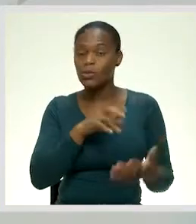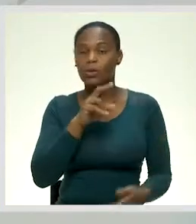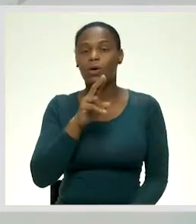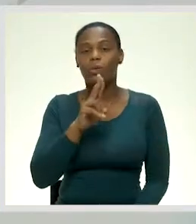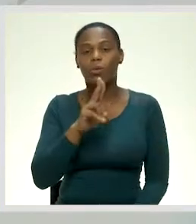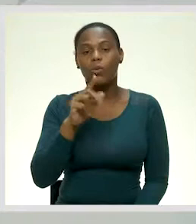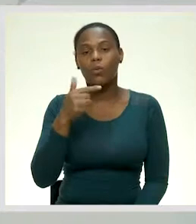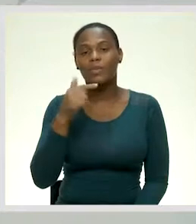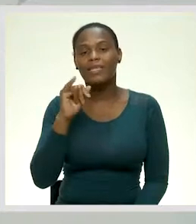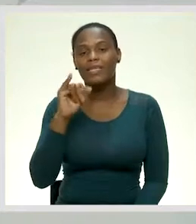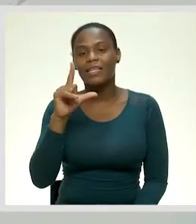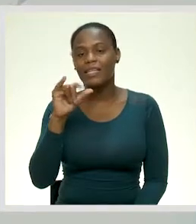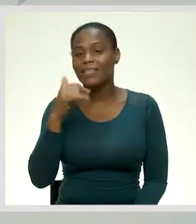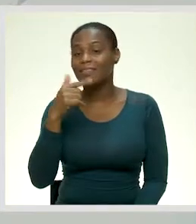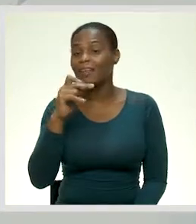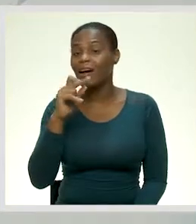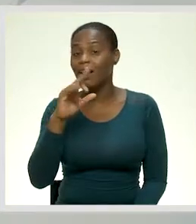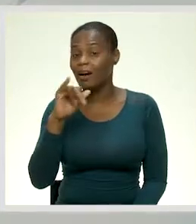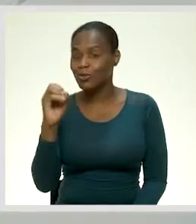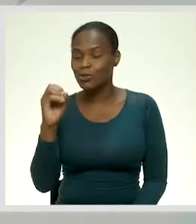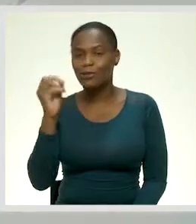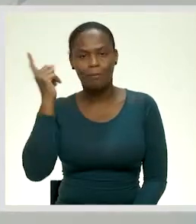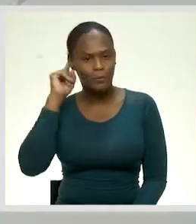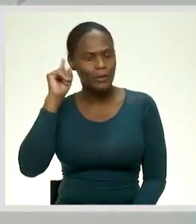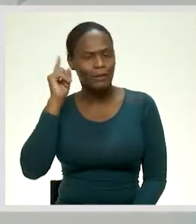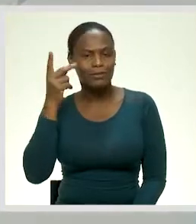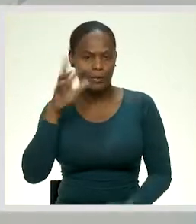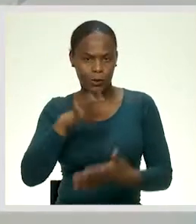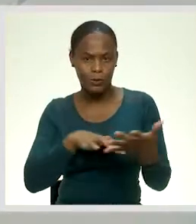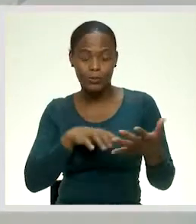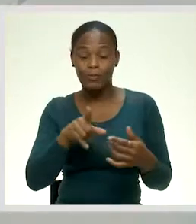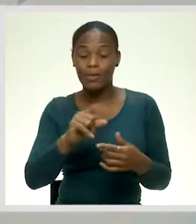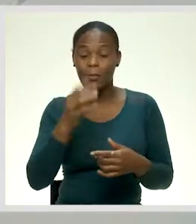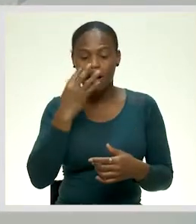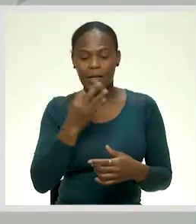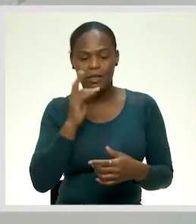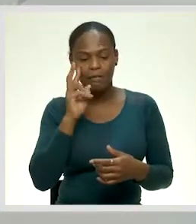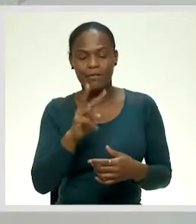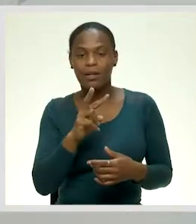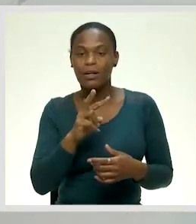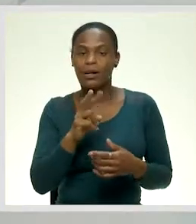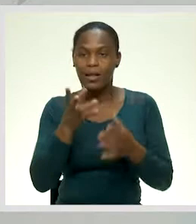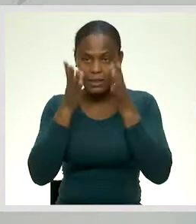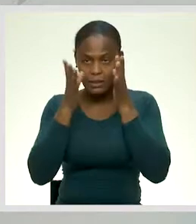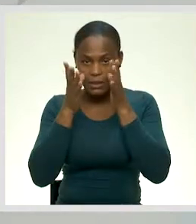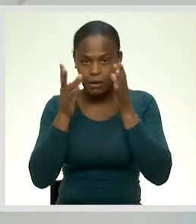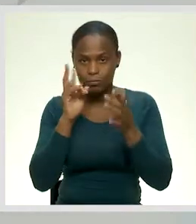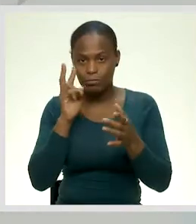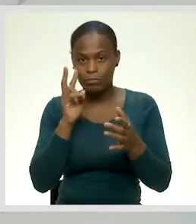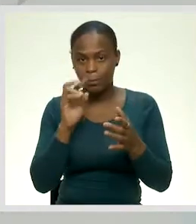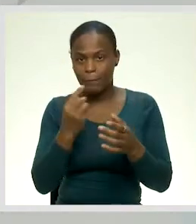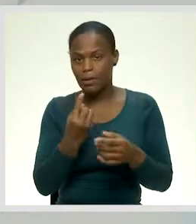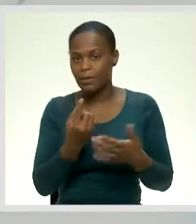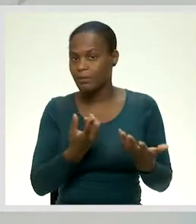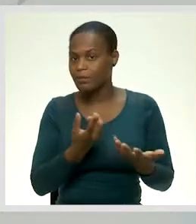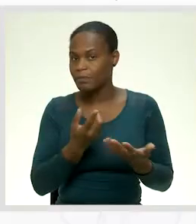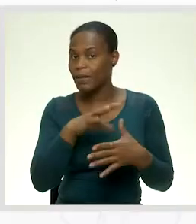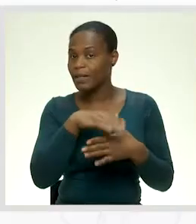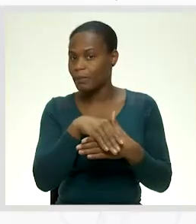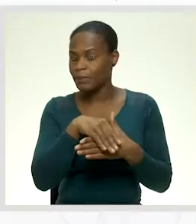são textos utilitários, e ainda direcionamos a nossa atenção para as cartas.